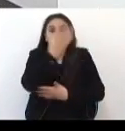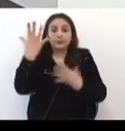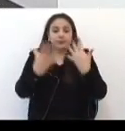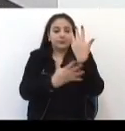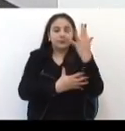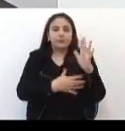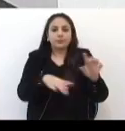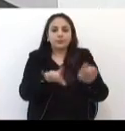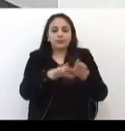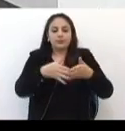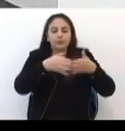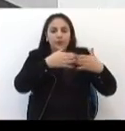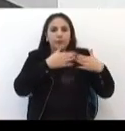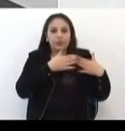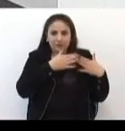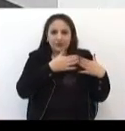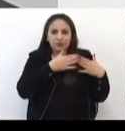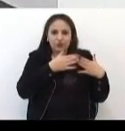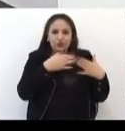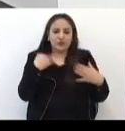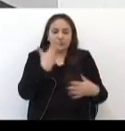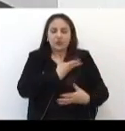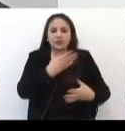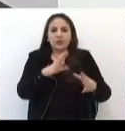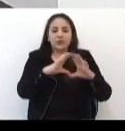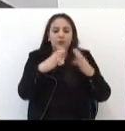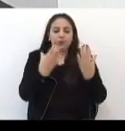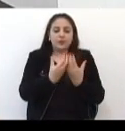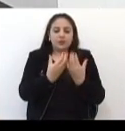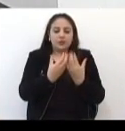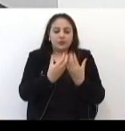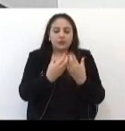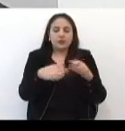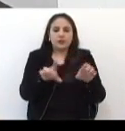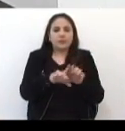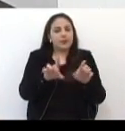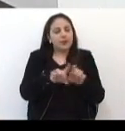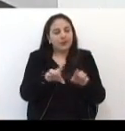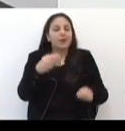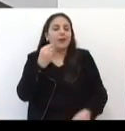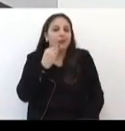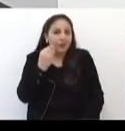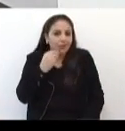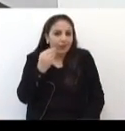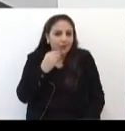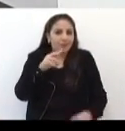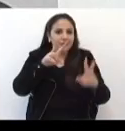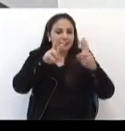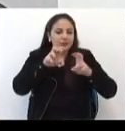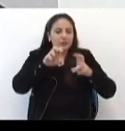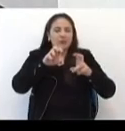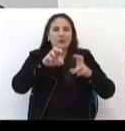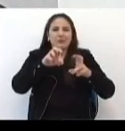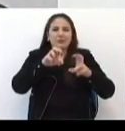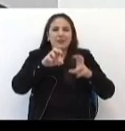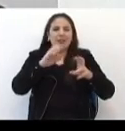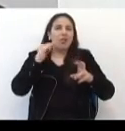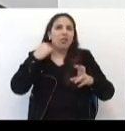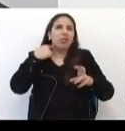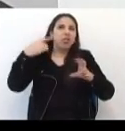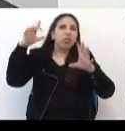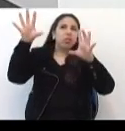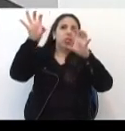fato aquela comunidade, os arredores. E é claro, a questão da poluição também